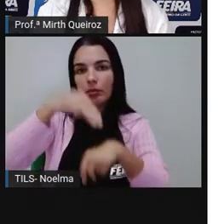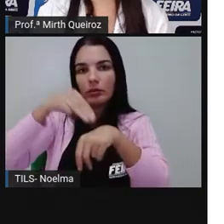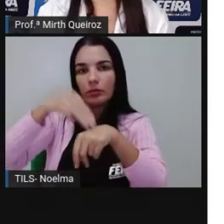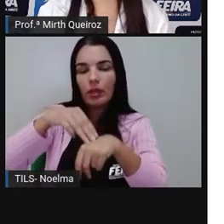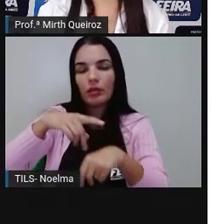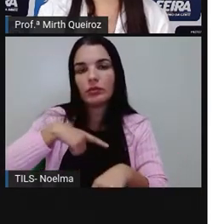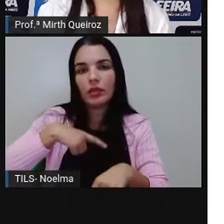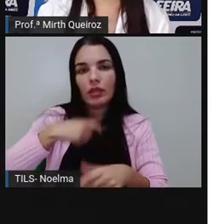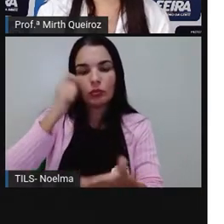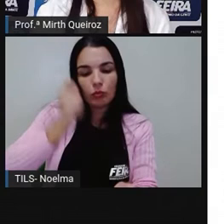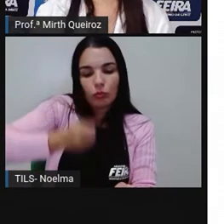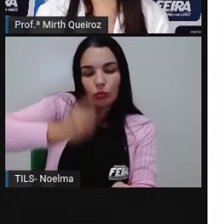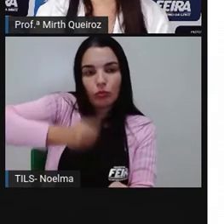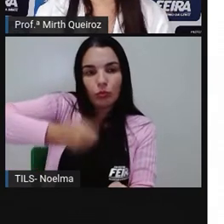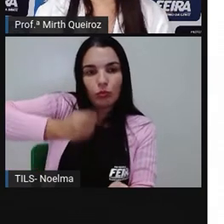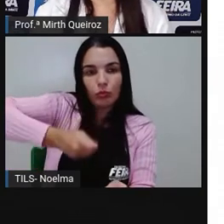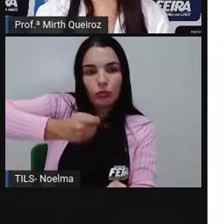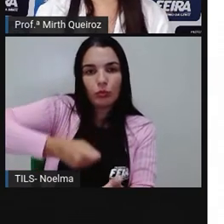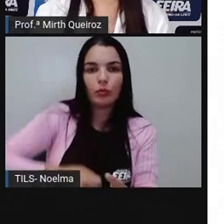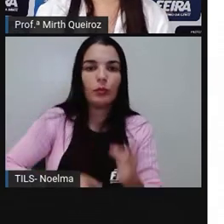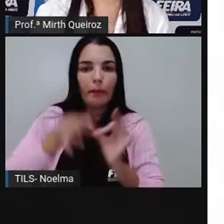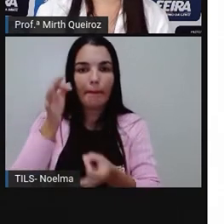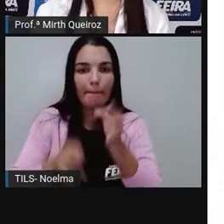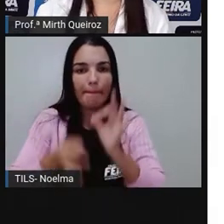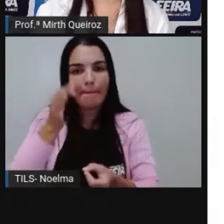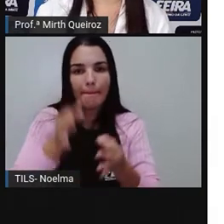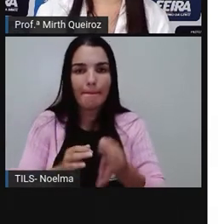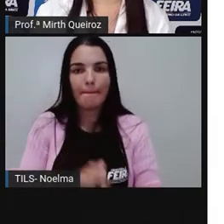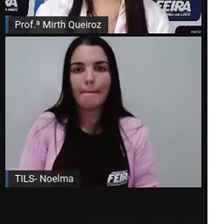nós temos o juiz, né, neste caso.